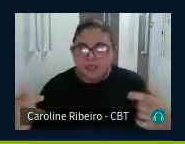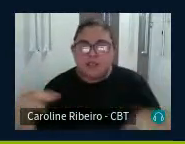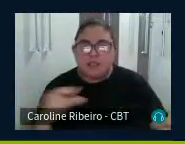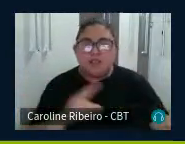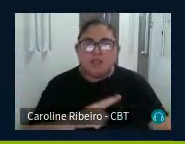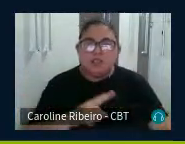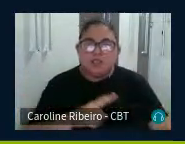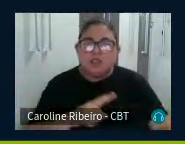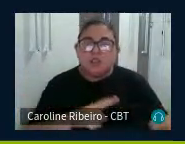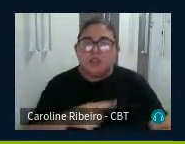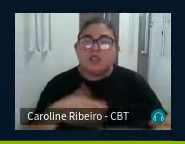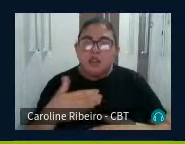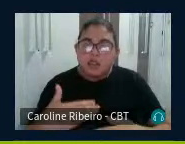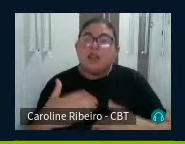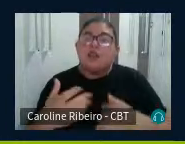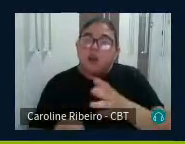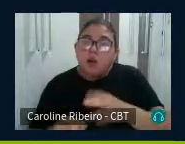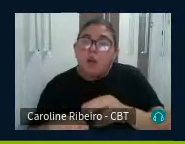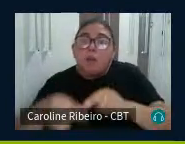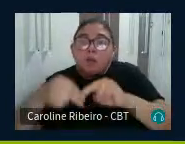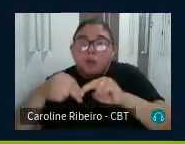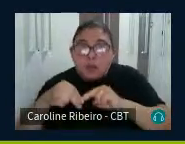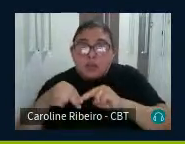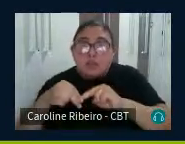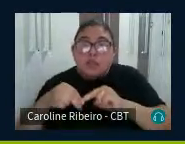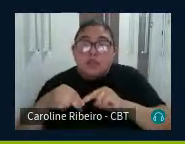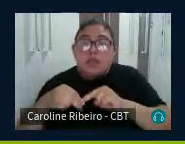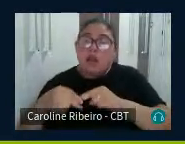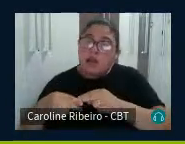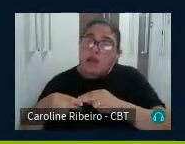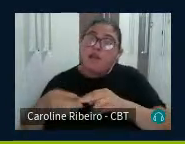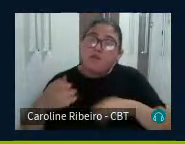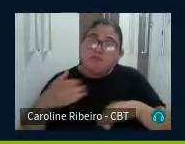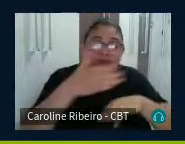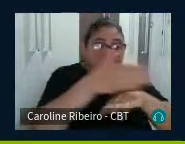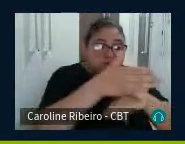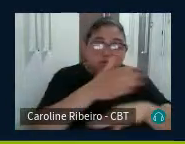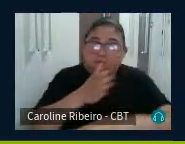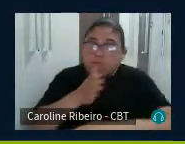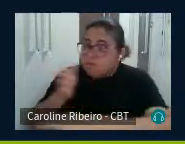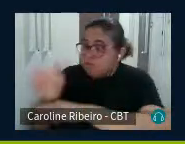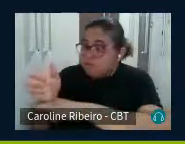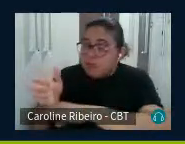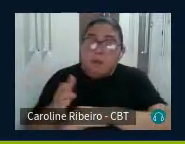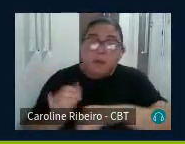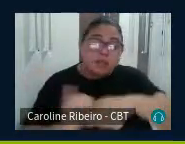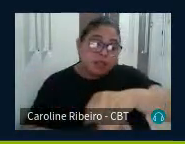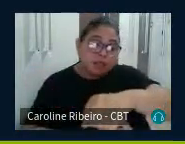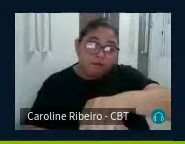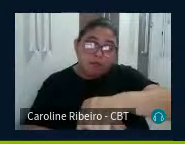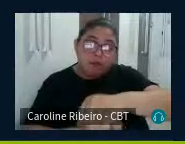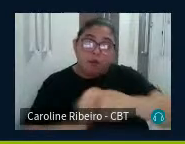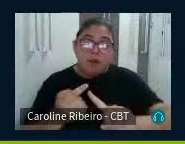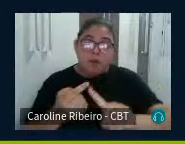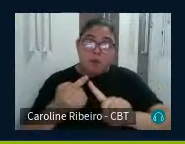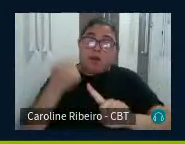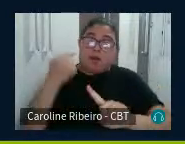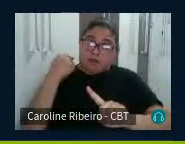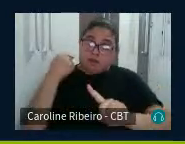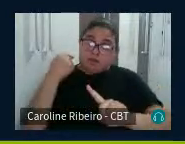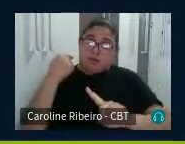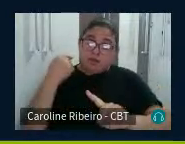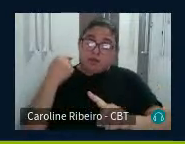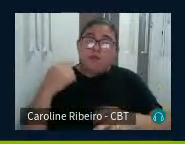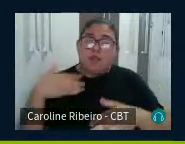dia, esse profissional ia, né? Mas de uma forma assim, informal. E aí, a partir